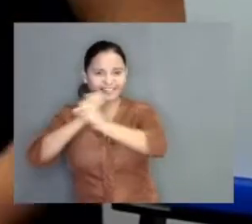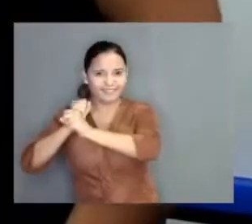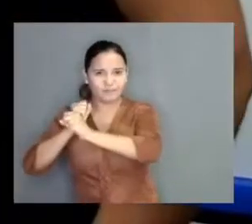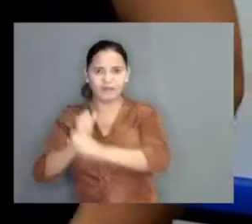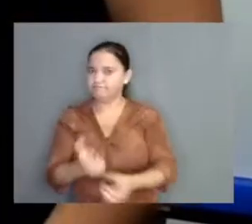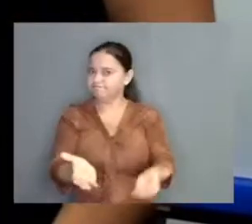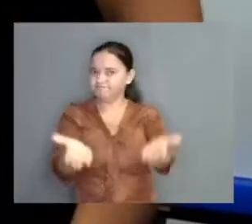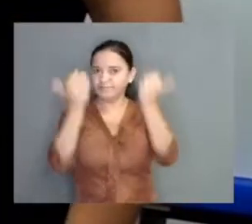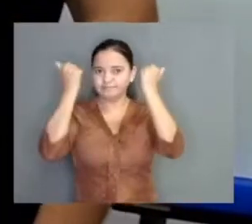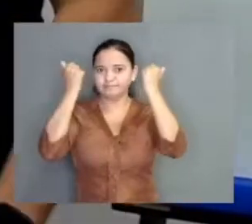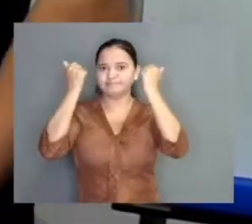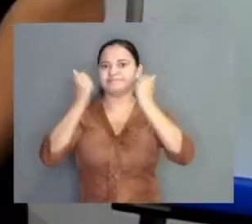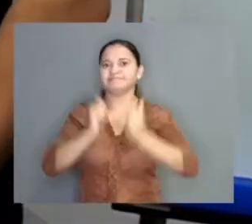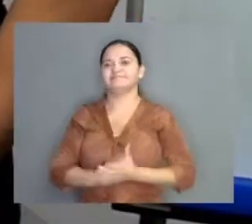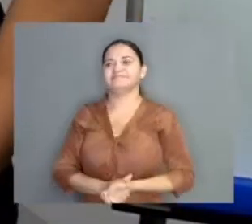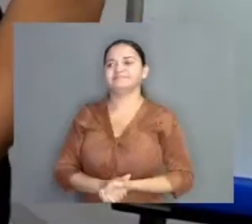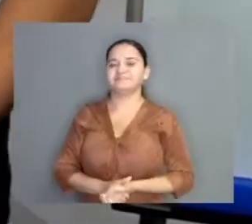simbora!